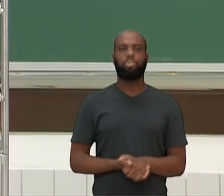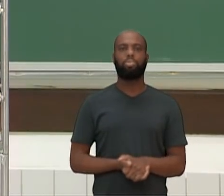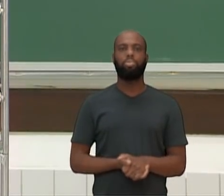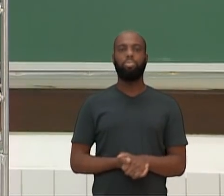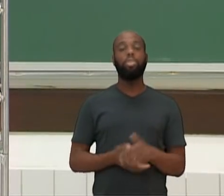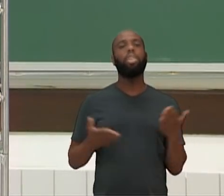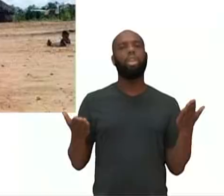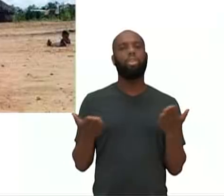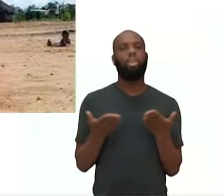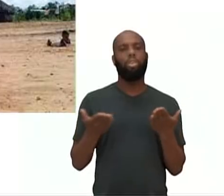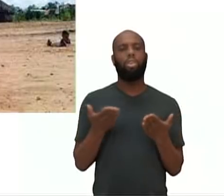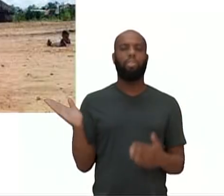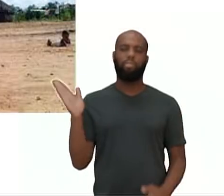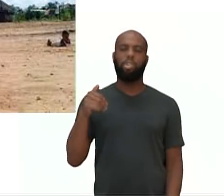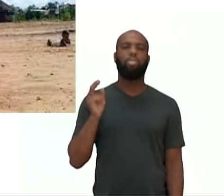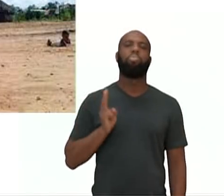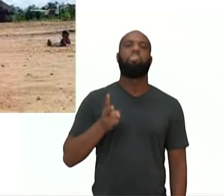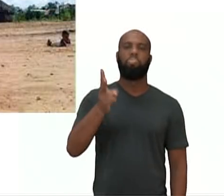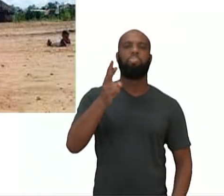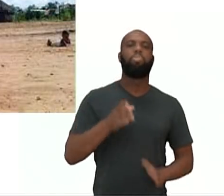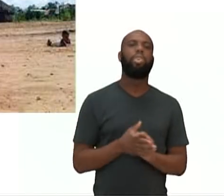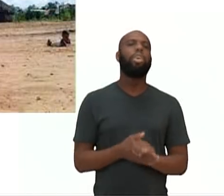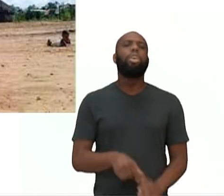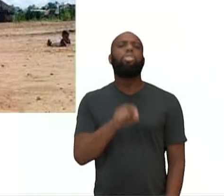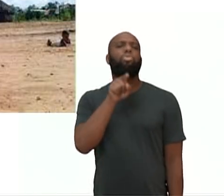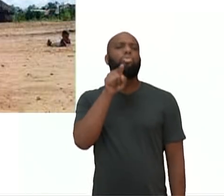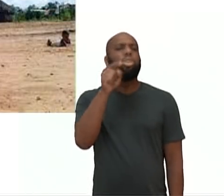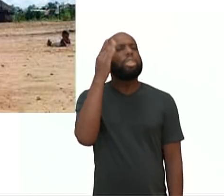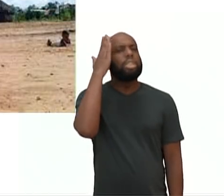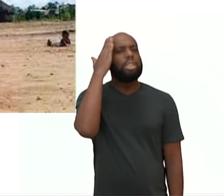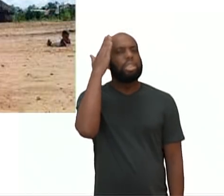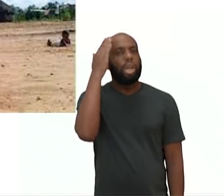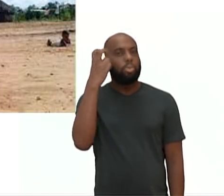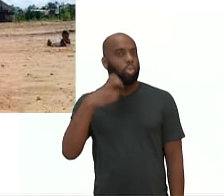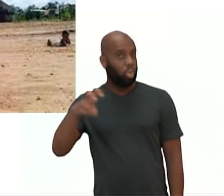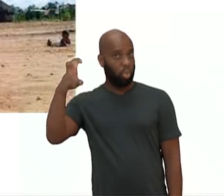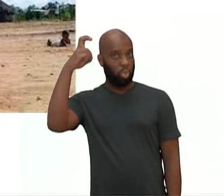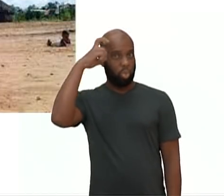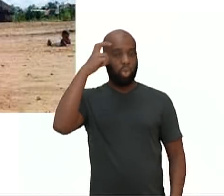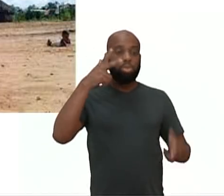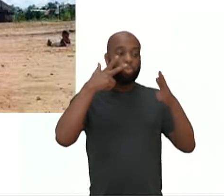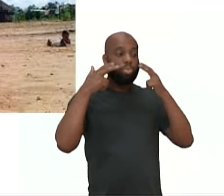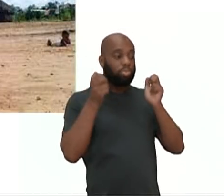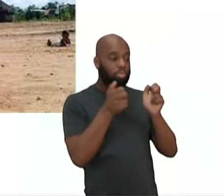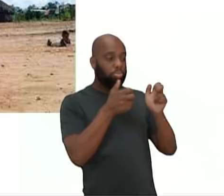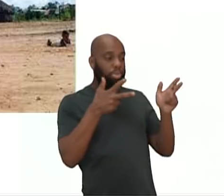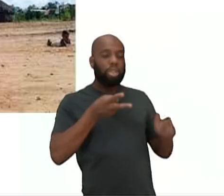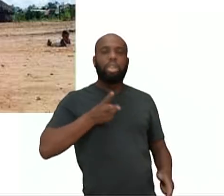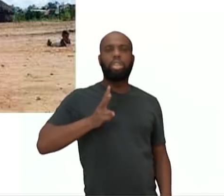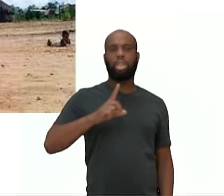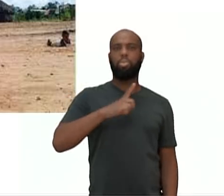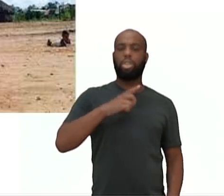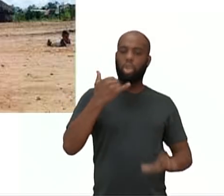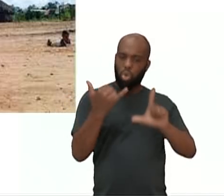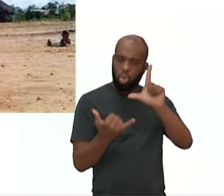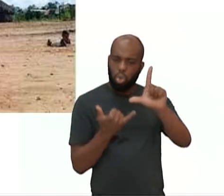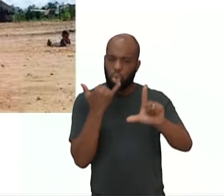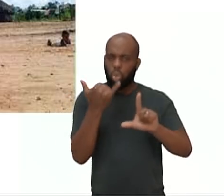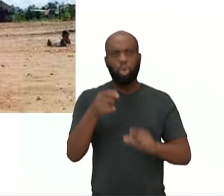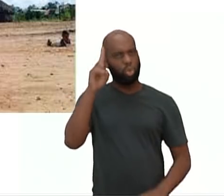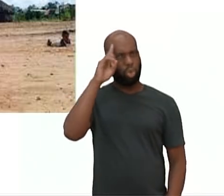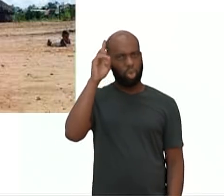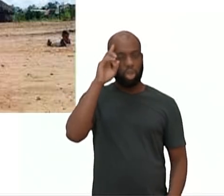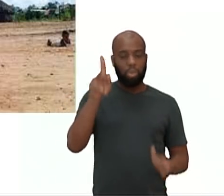Para a gente continuar. Você sabia que na cultura indígena é comum o lúdico fazer parte do dia a dia das crianças e